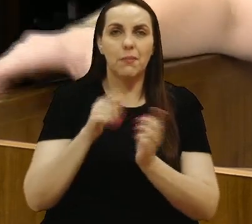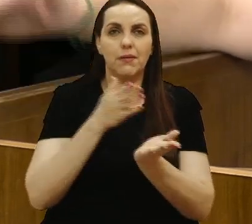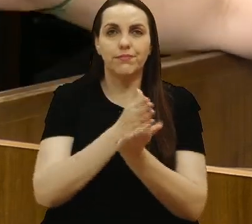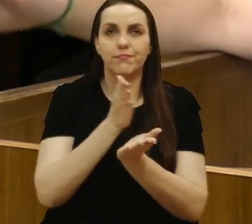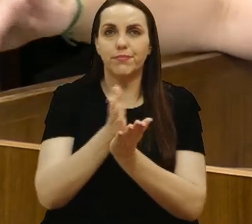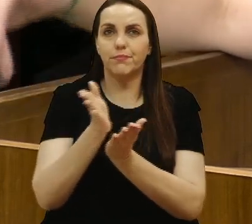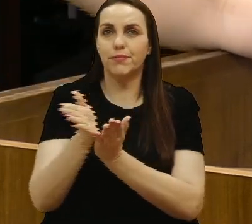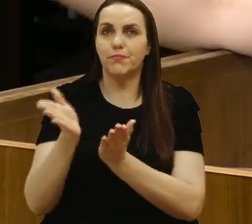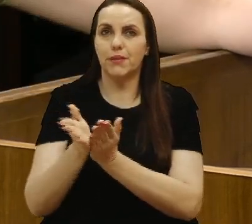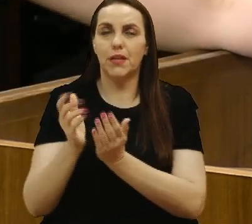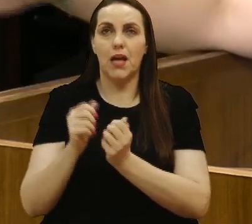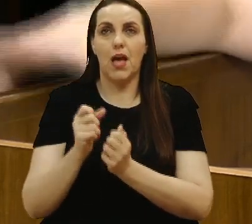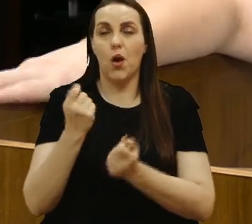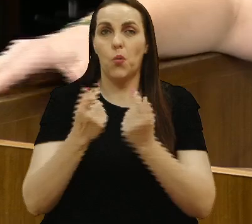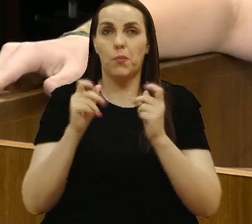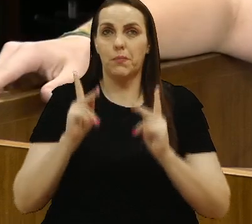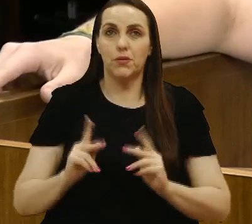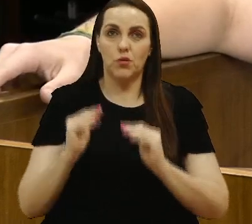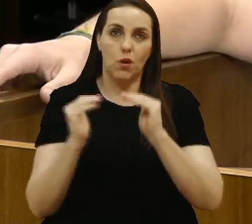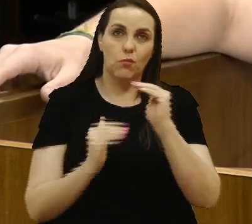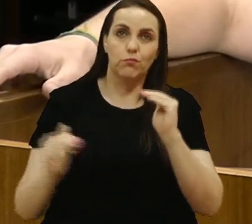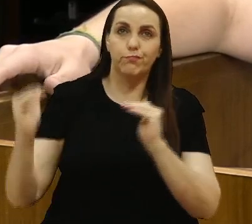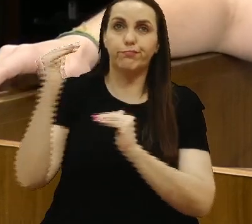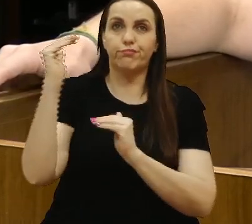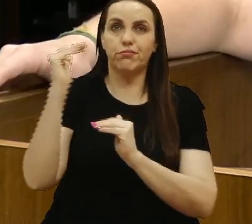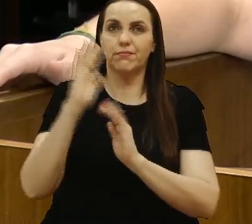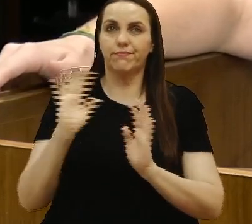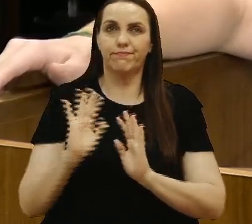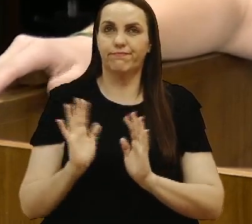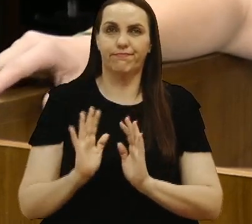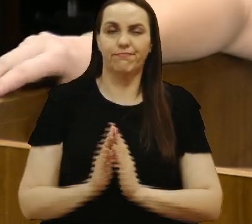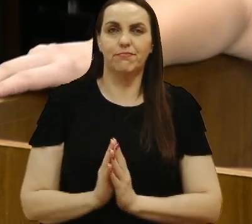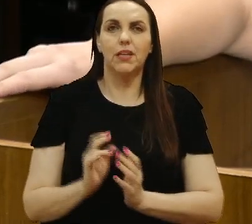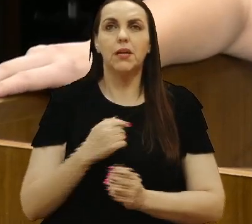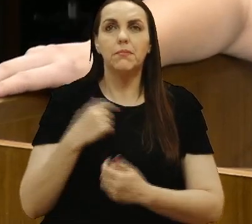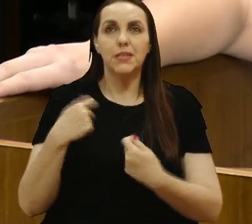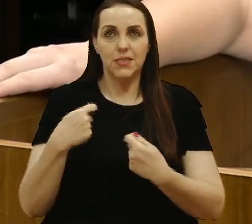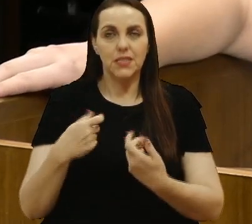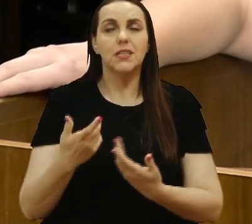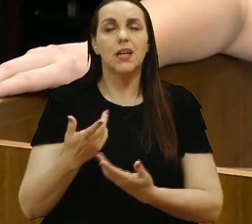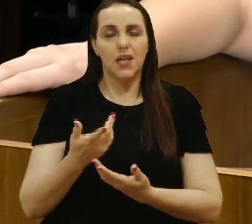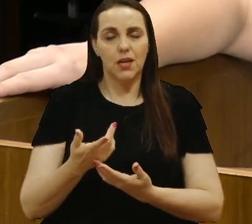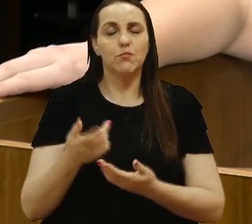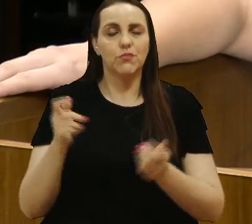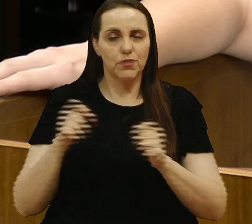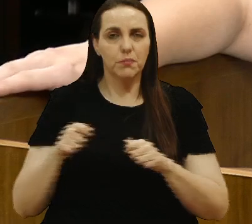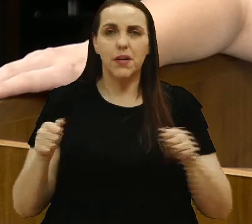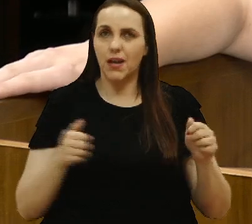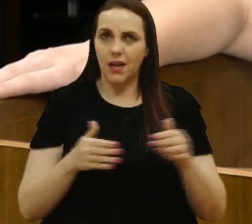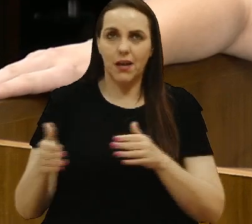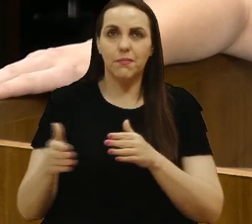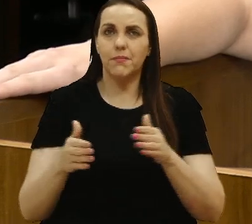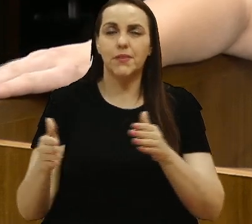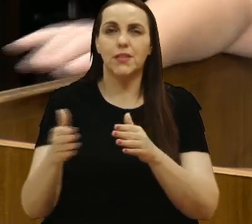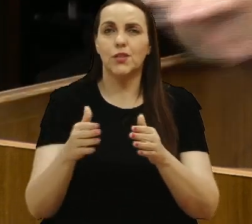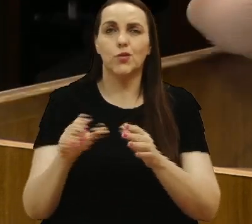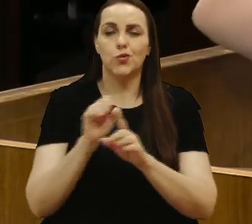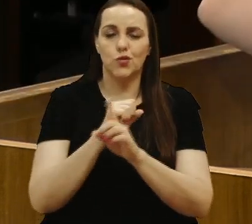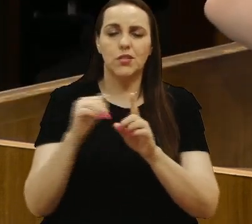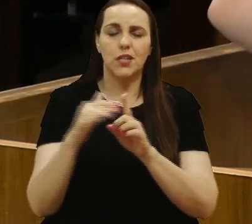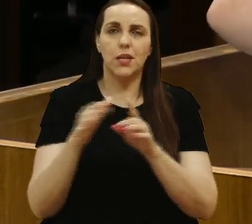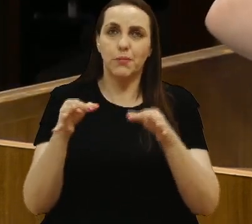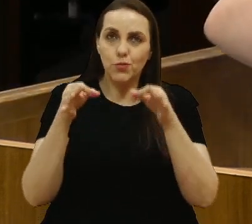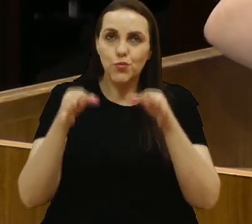sinta superior a outra pessoa. Eu acho que nós precisamos, né, e temos condição de caminhar para uma sociedade mais justa e igualitária.